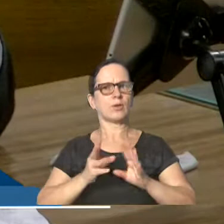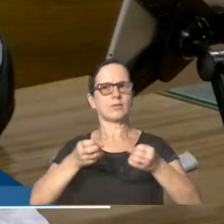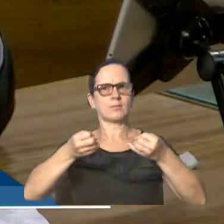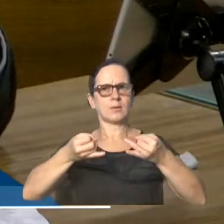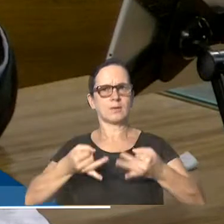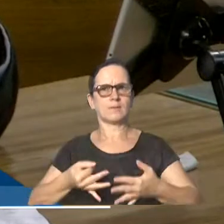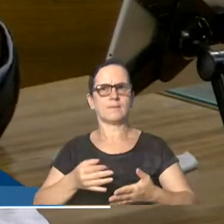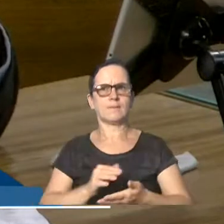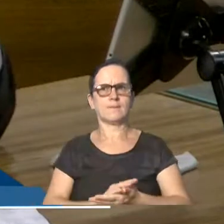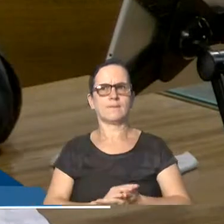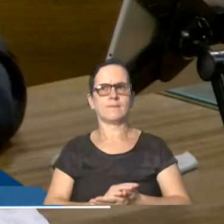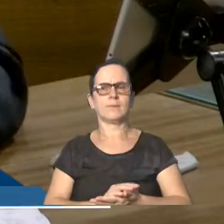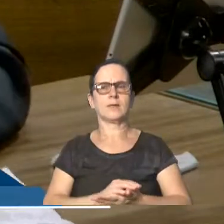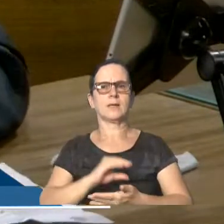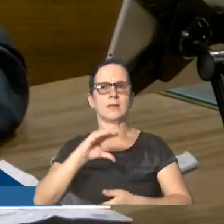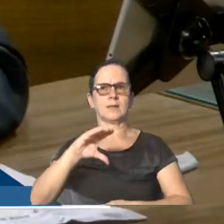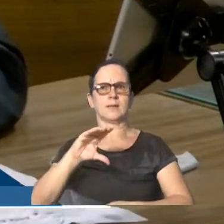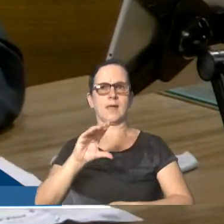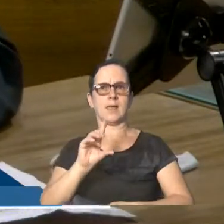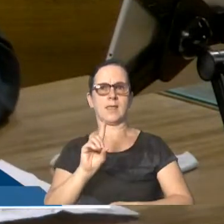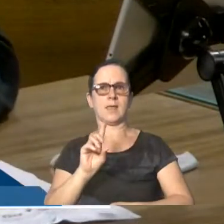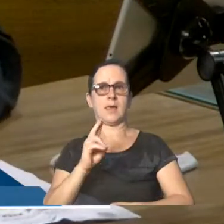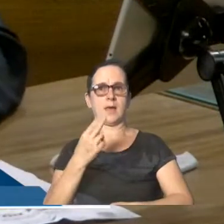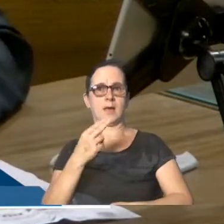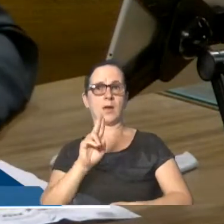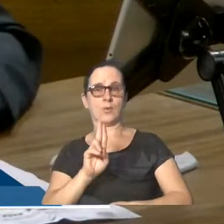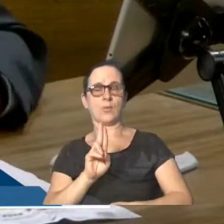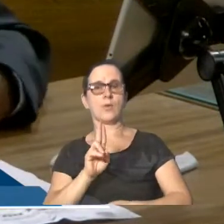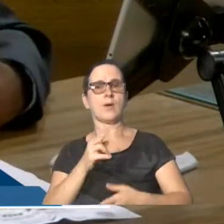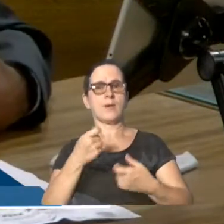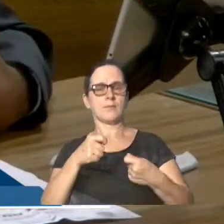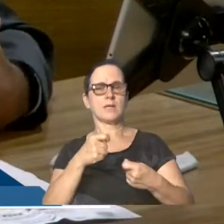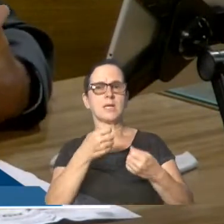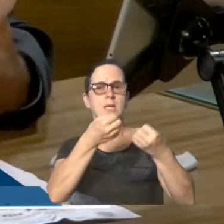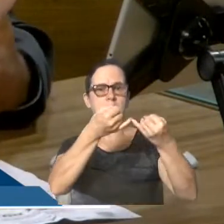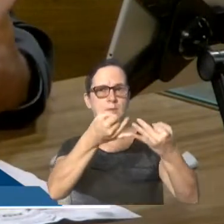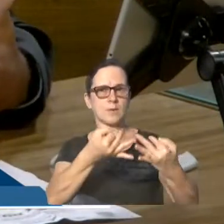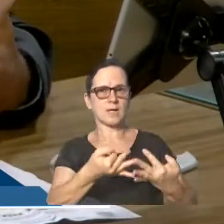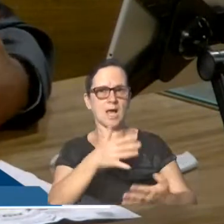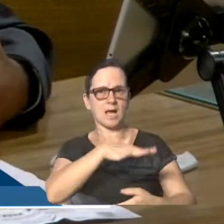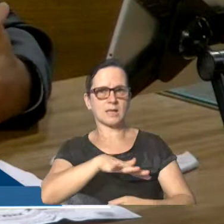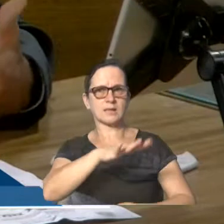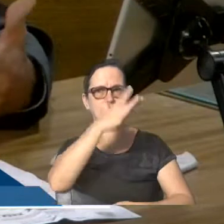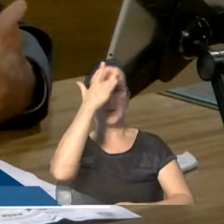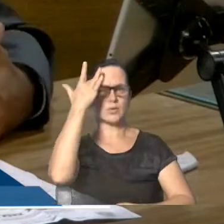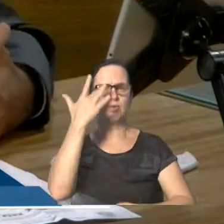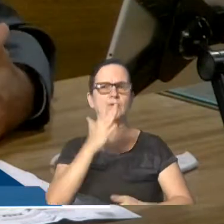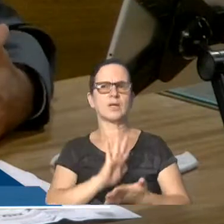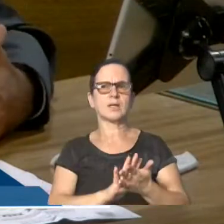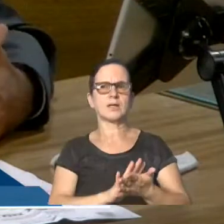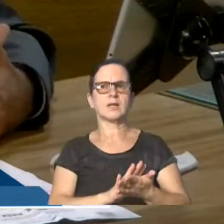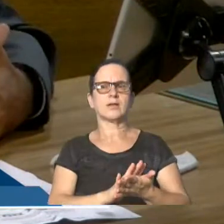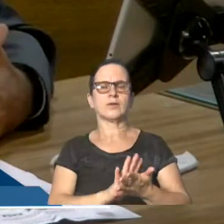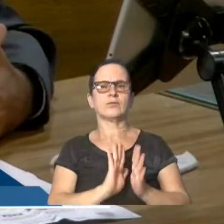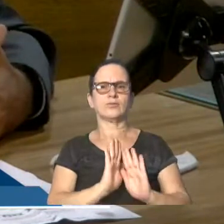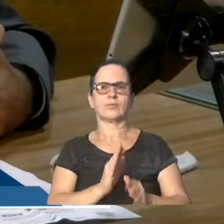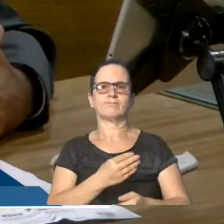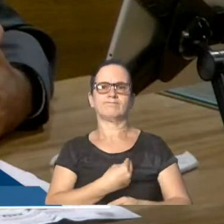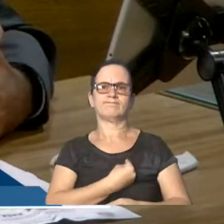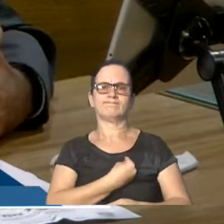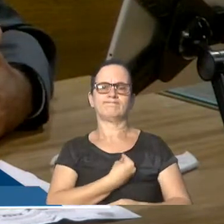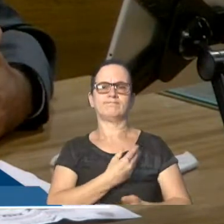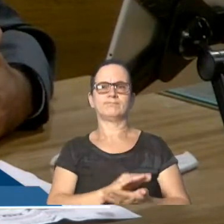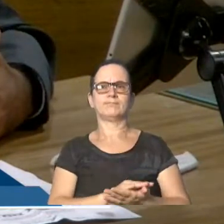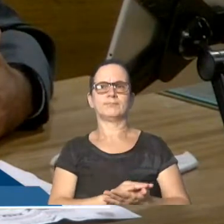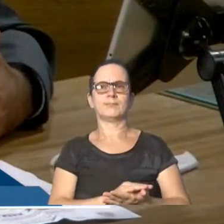a falar novamente. CDHU precisa dar um parecer para quem mora ali. Ali tem pessoas que moram ali, gente que mora ali. Deu?